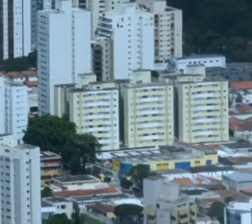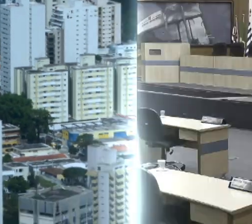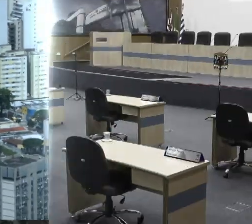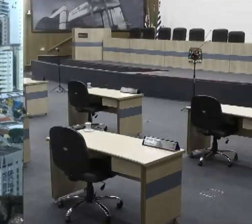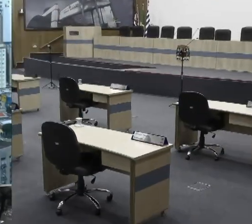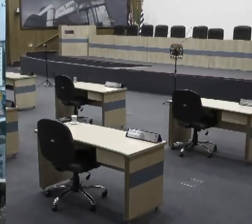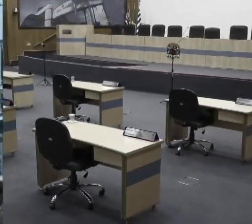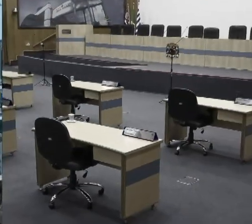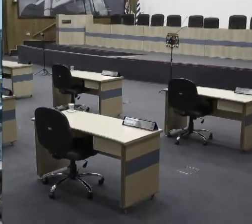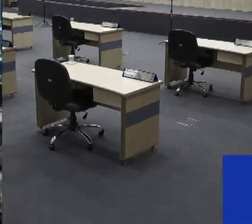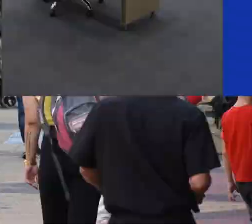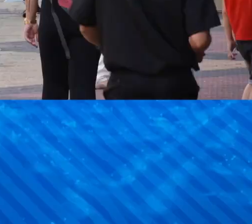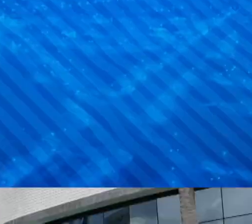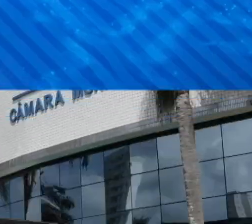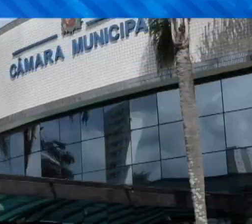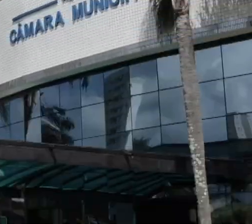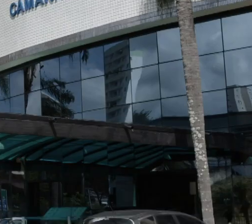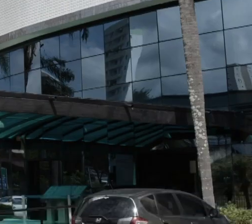ar.